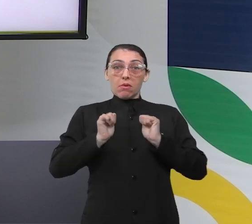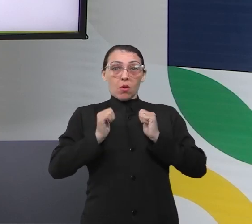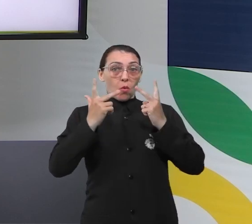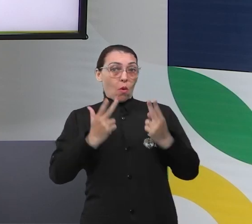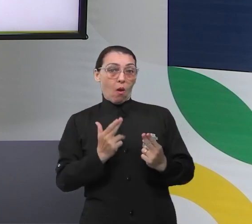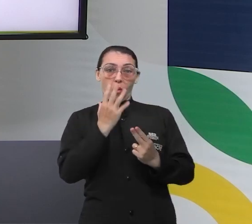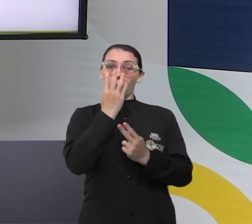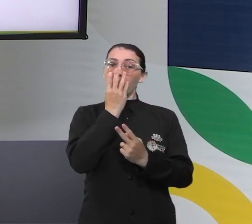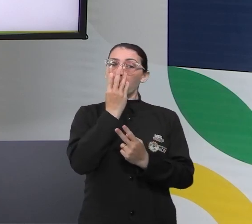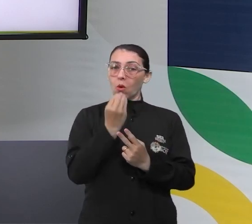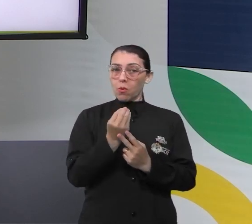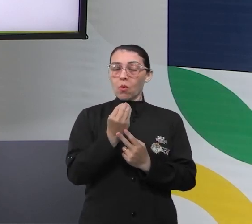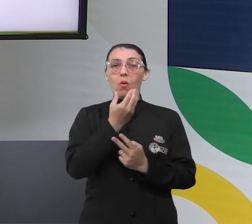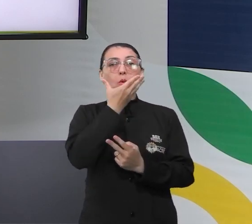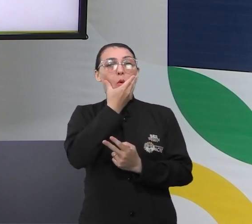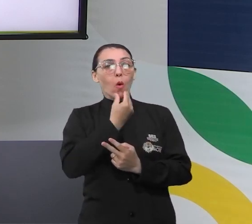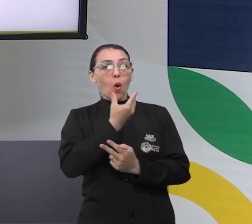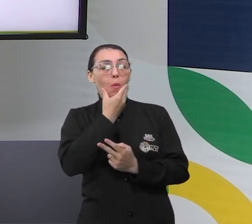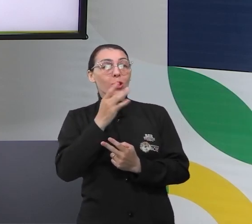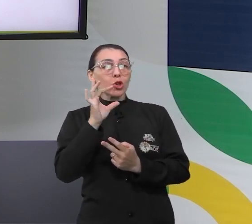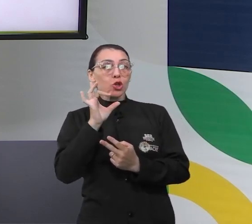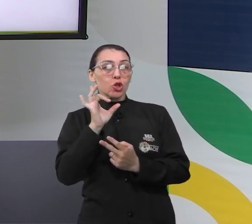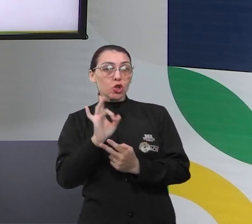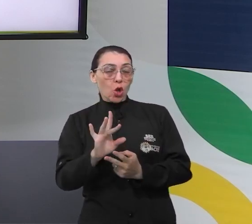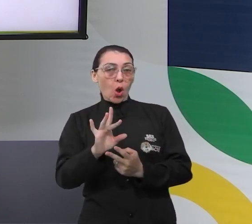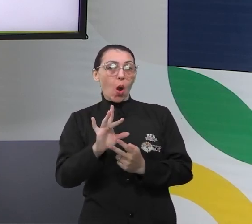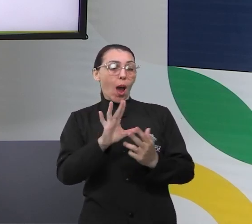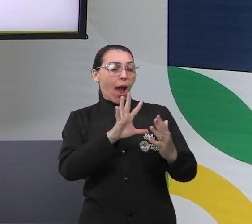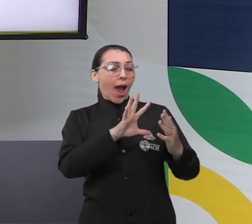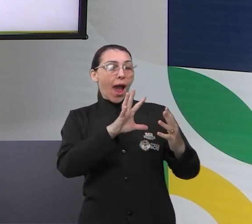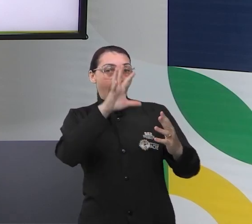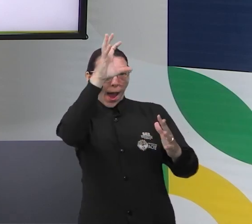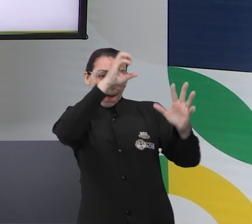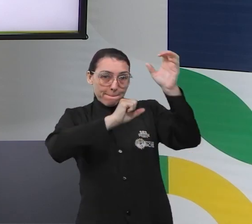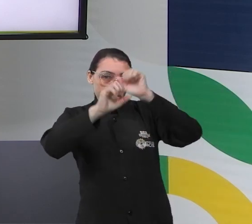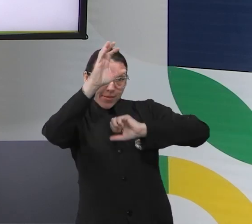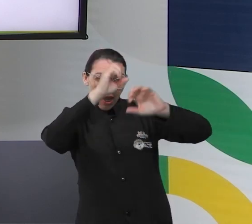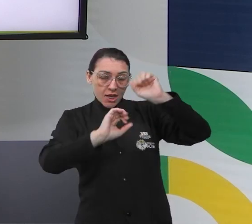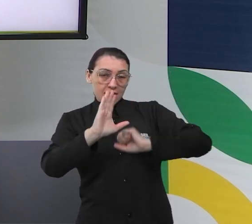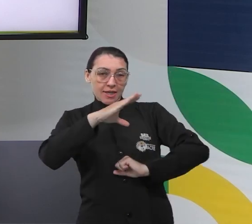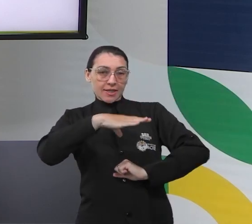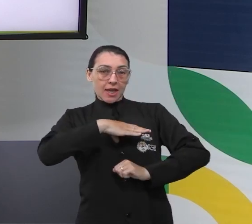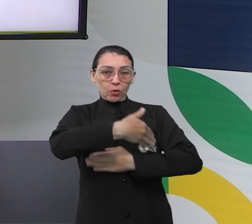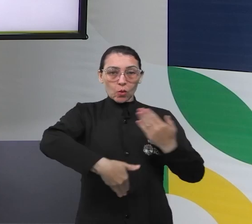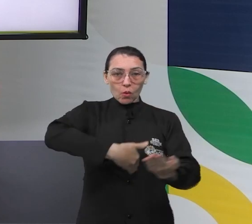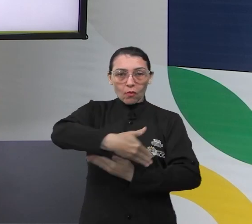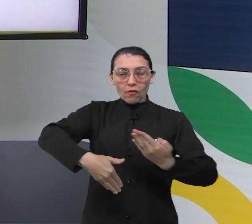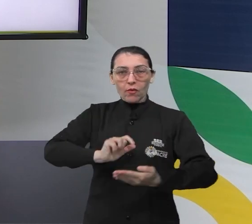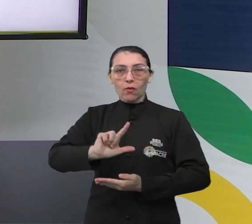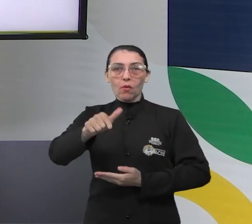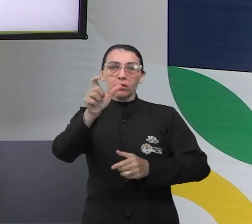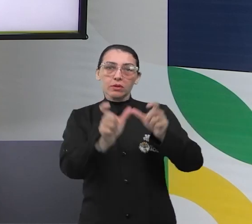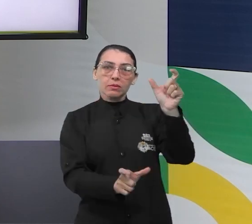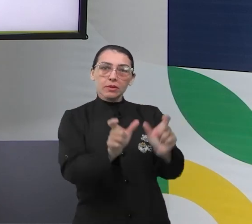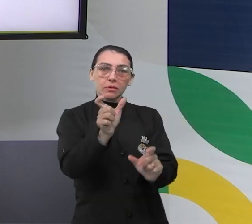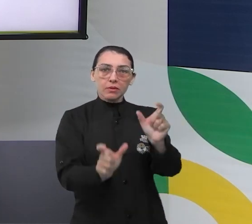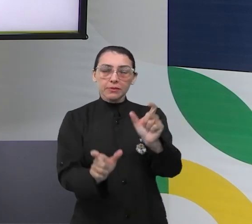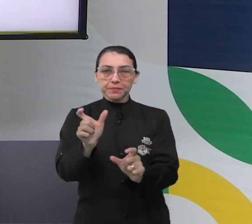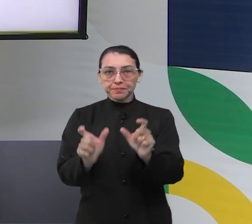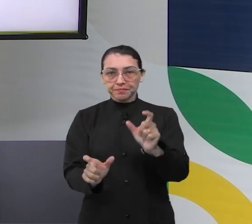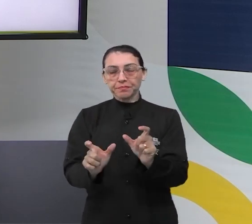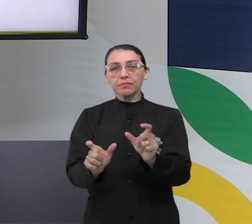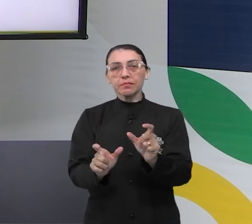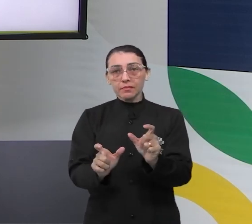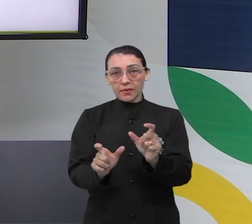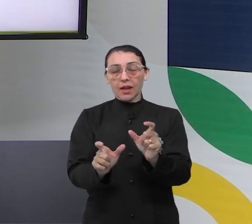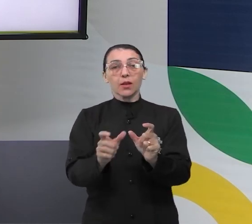lobo. Então o homem ele só se humaniza na polis, na cidade, no convívio com outros seres humanos. É